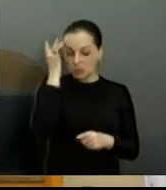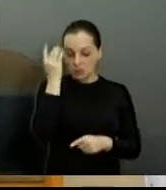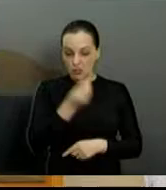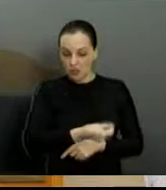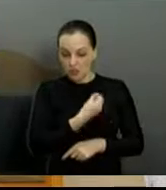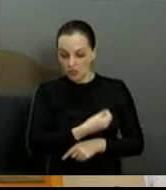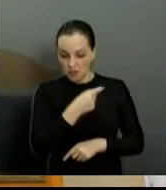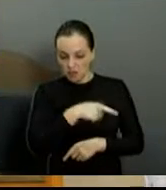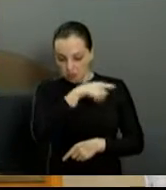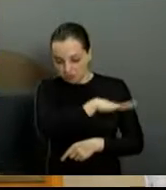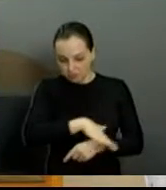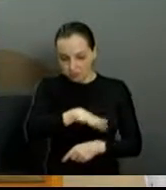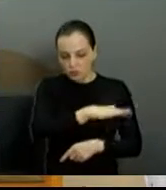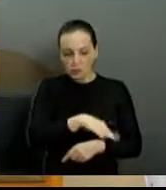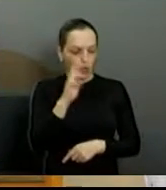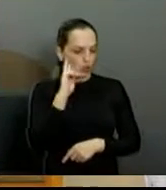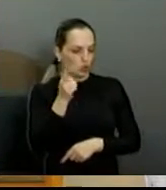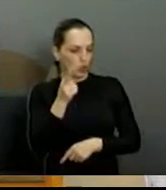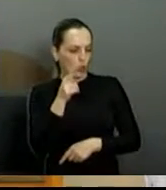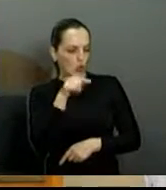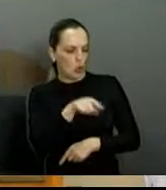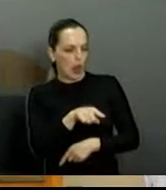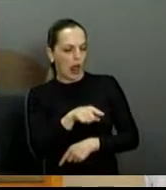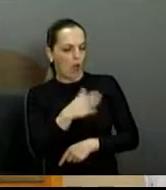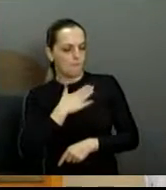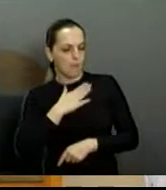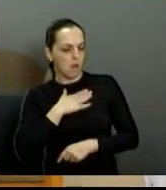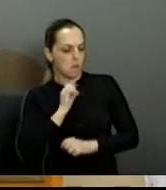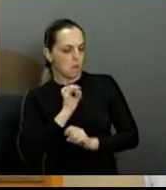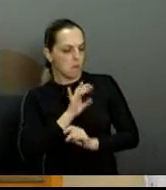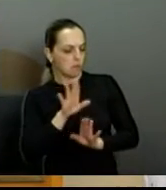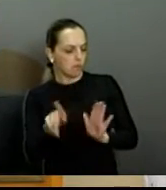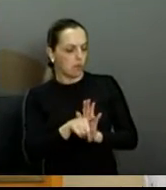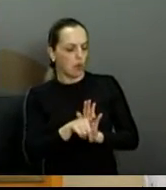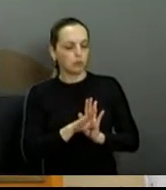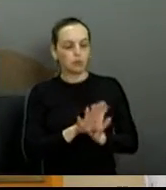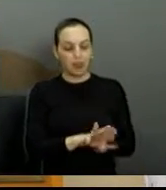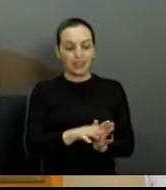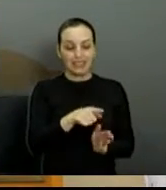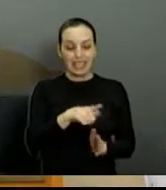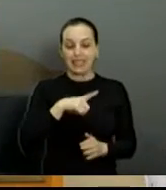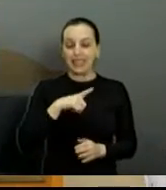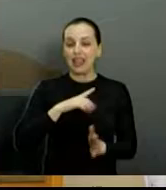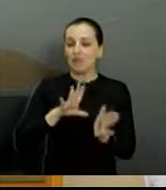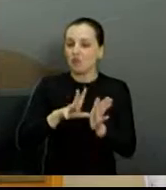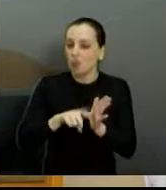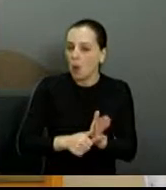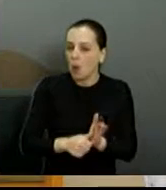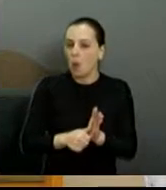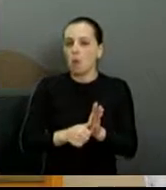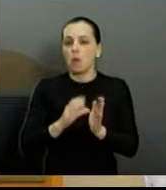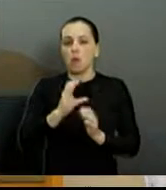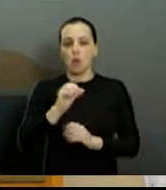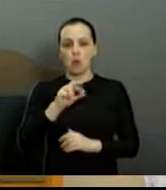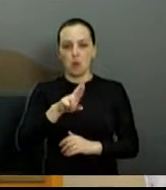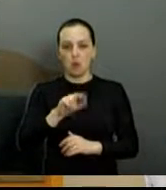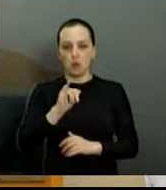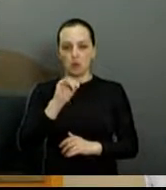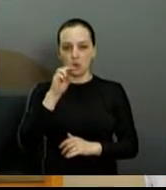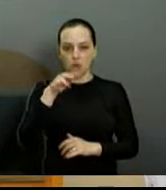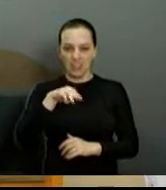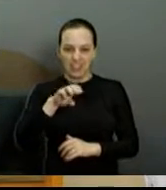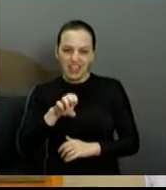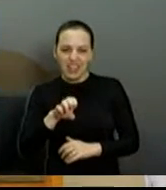coisas naquela praça como o trabalho do lado eu sei tudo ele já teve crime de roubo tudo ali porque temos restaurante